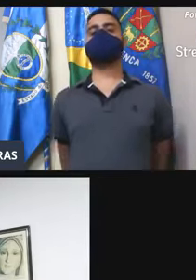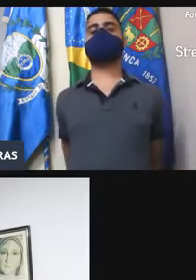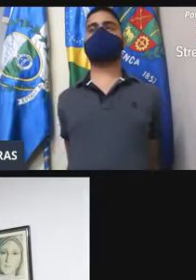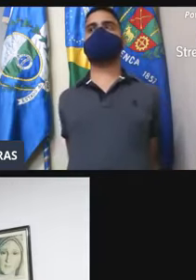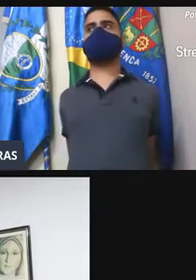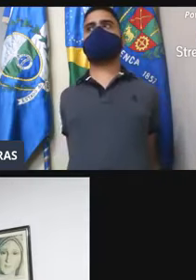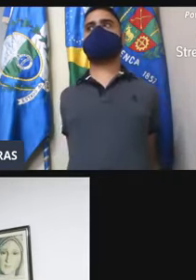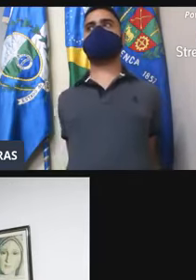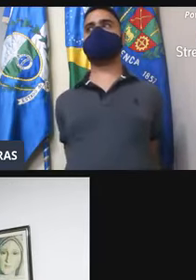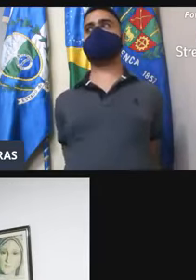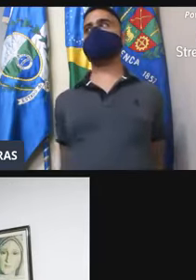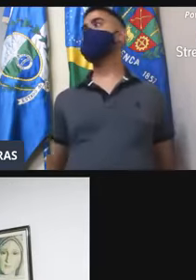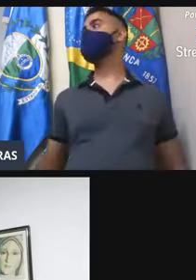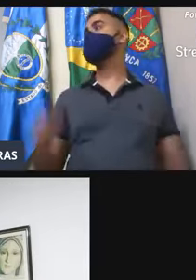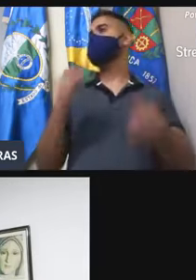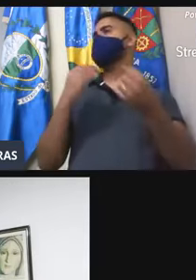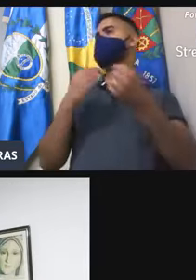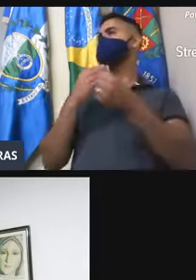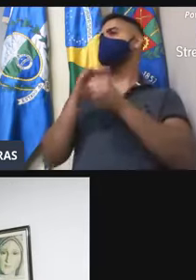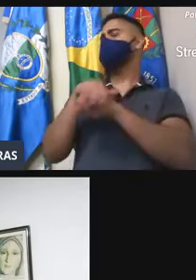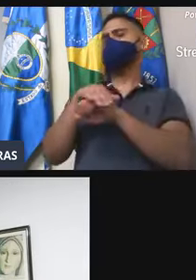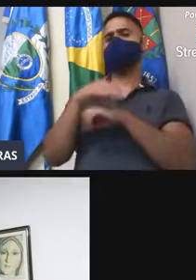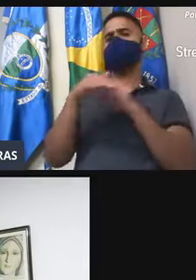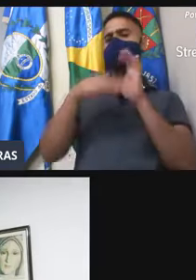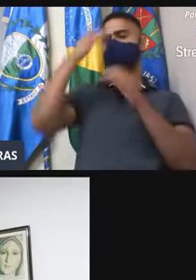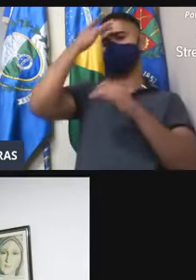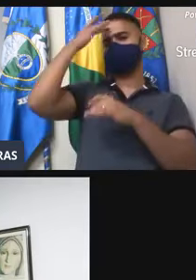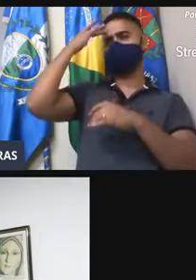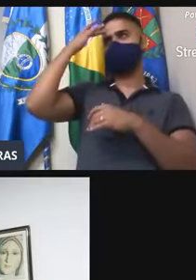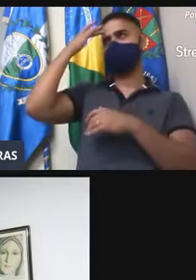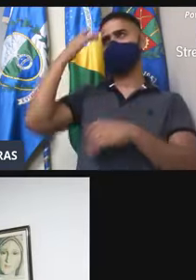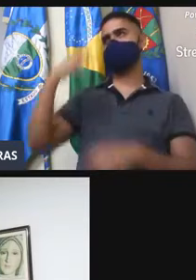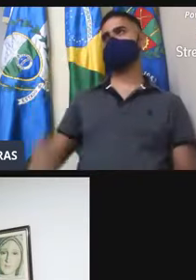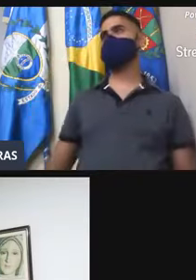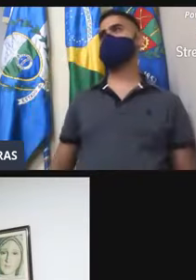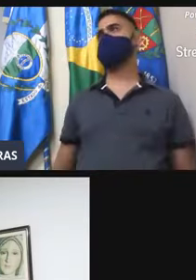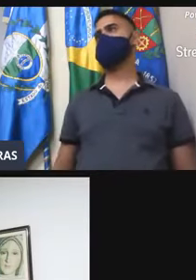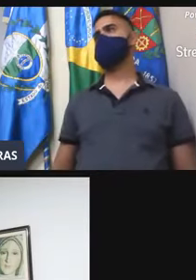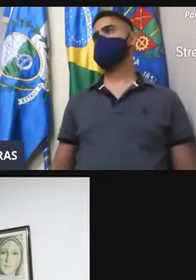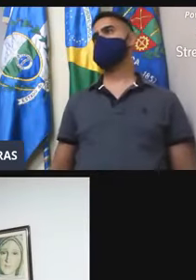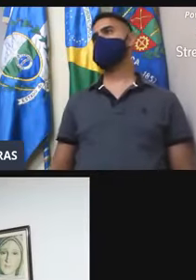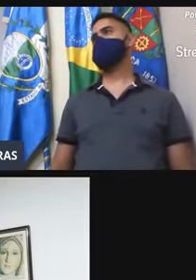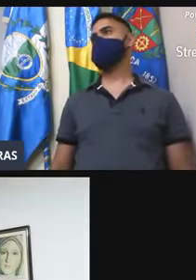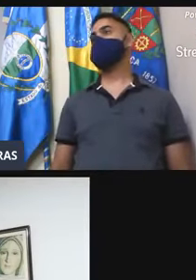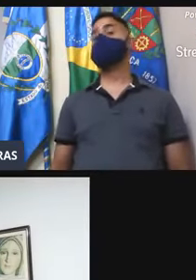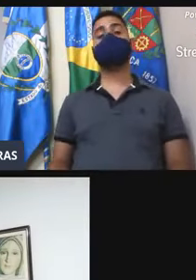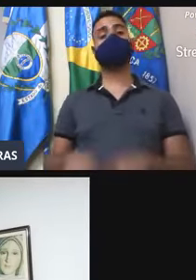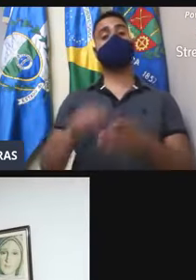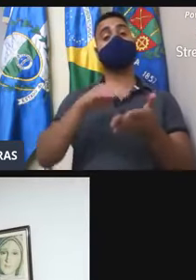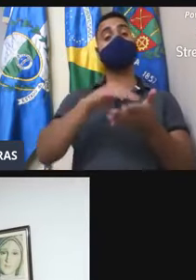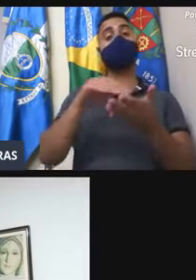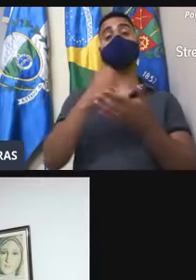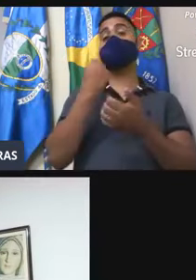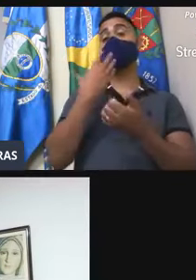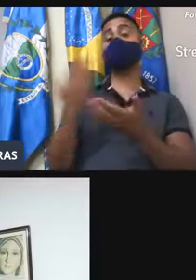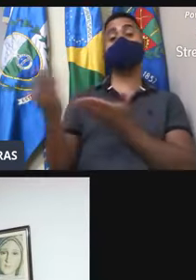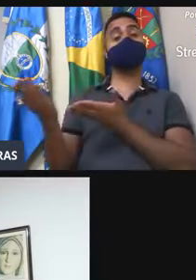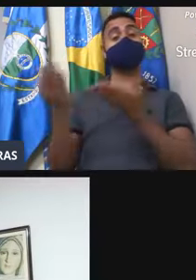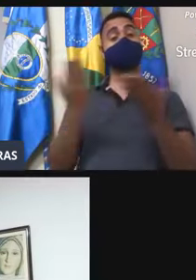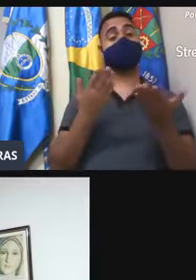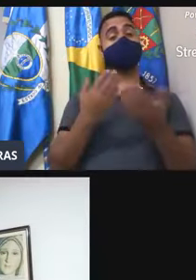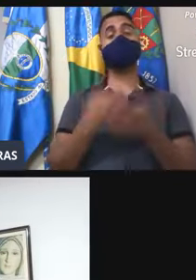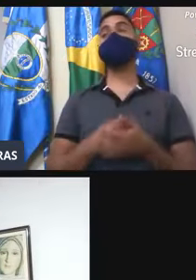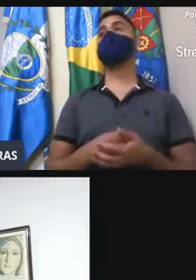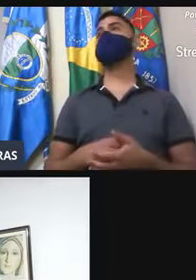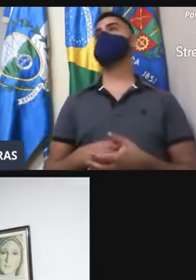Presidente, boa noite. Vereadores, vereadoras, assistência que nos honram. Secretário, é um prazer estar aqui com Vossa